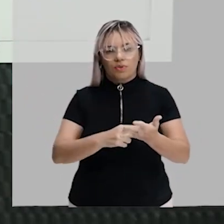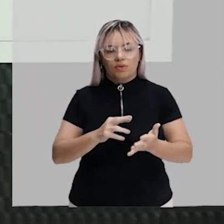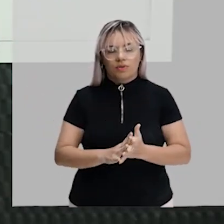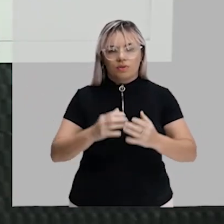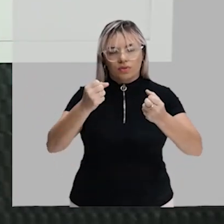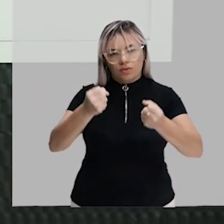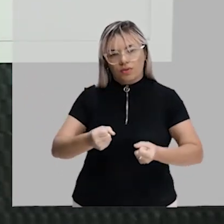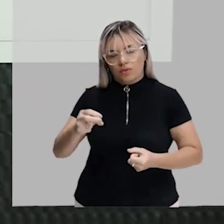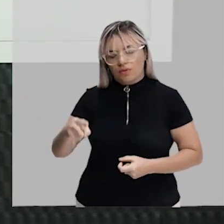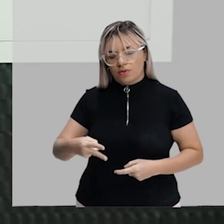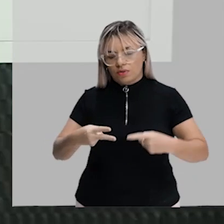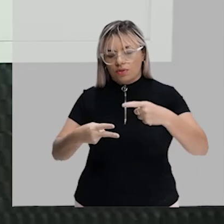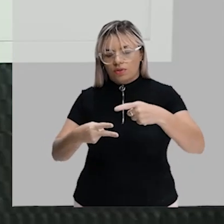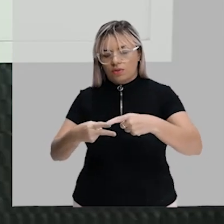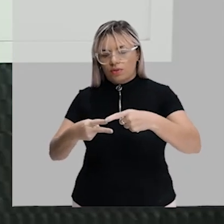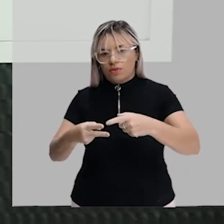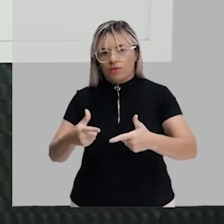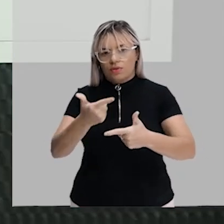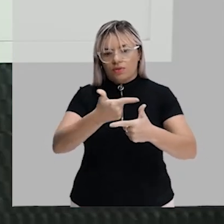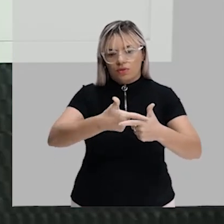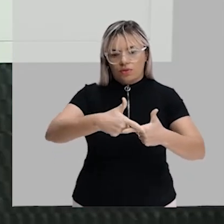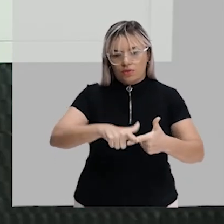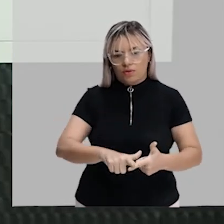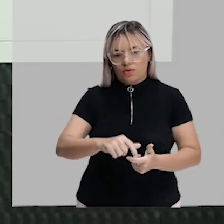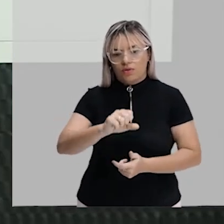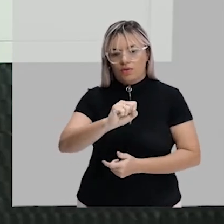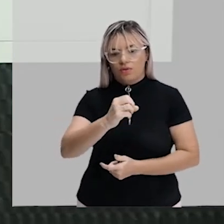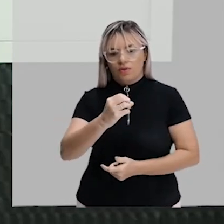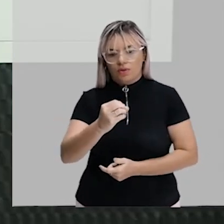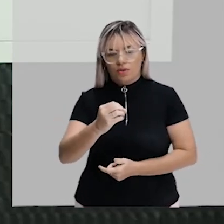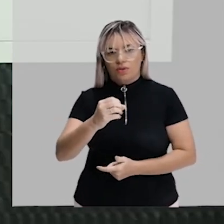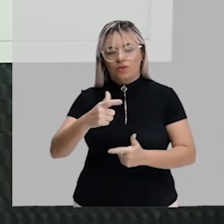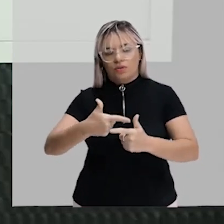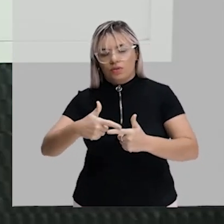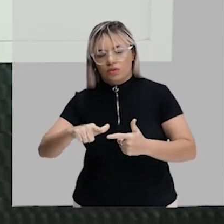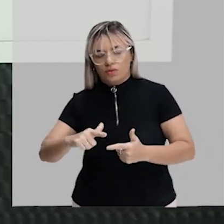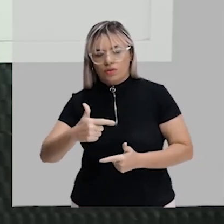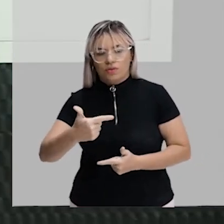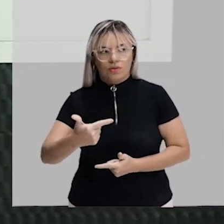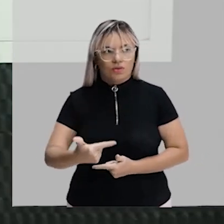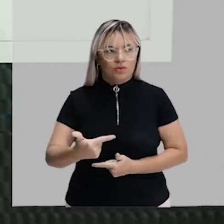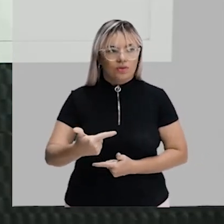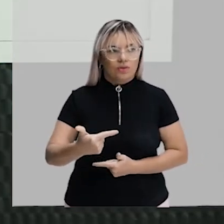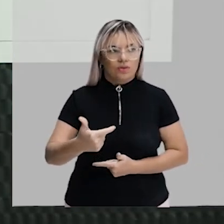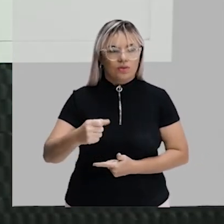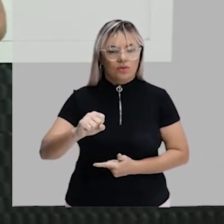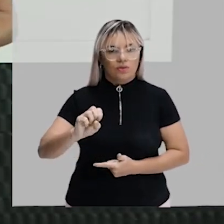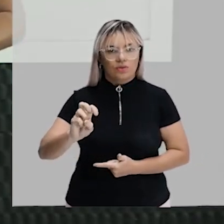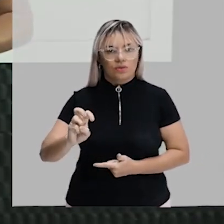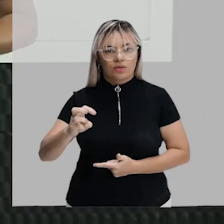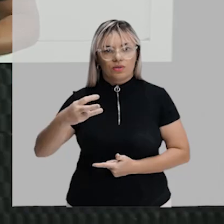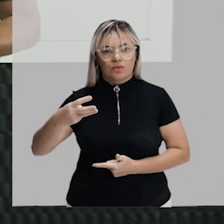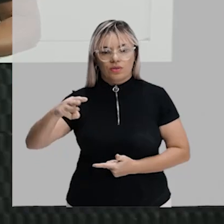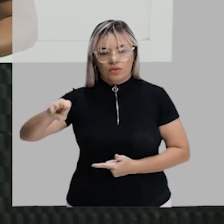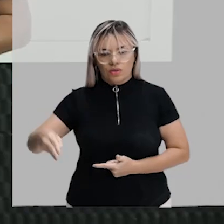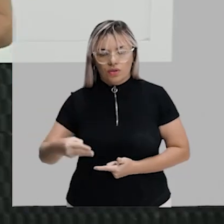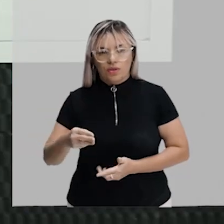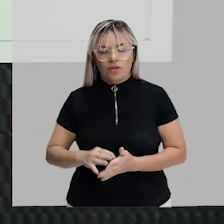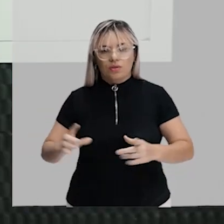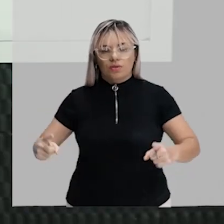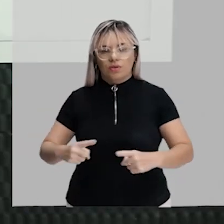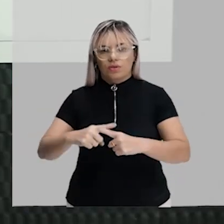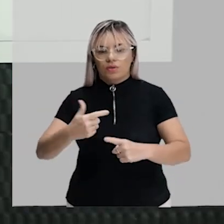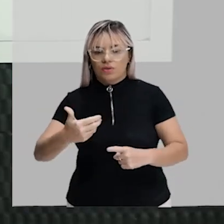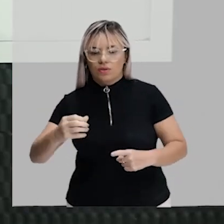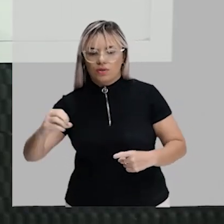Você pode simplesmente dividir 80 por 853 e multiplicar por 100. Tá? Quando eu